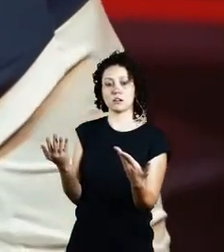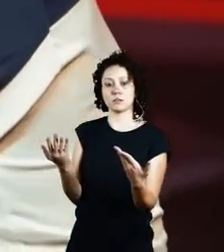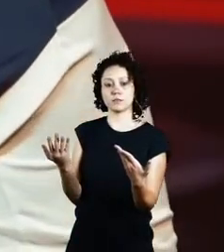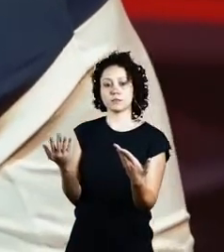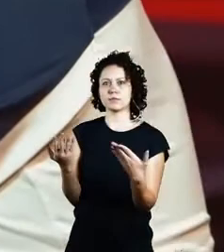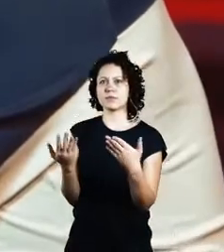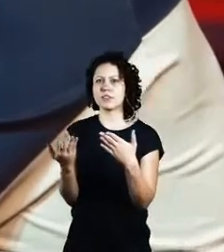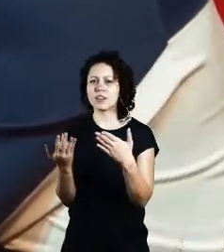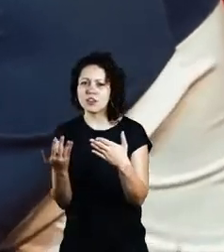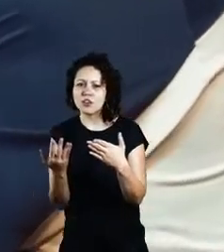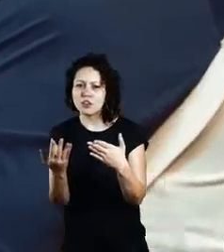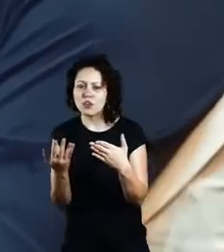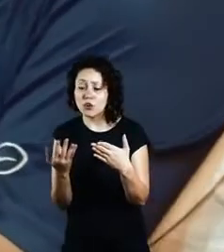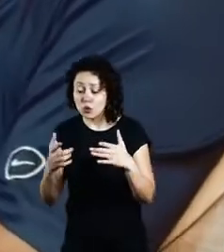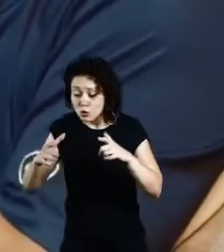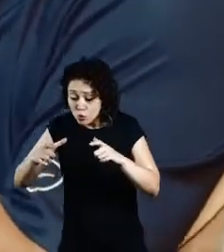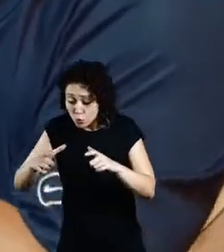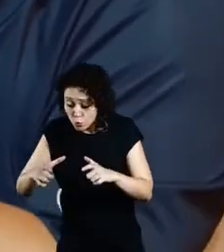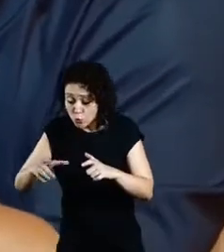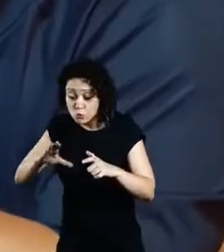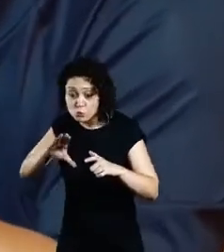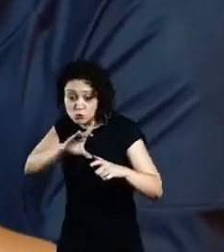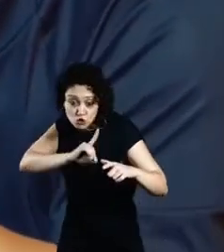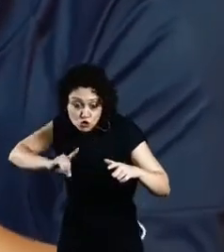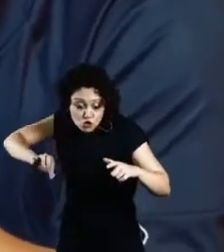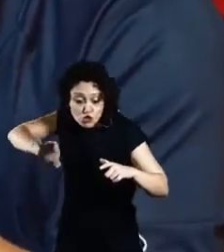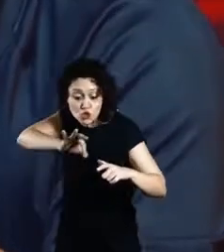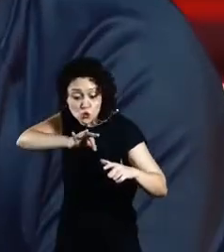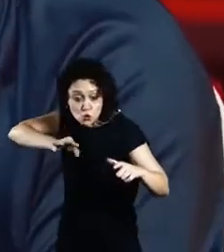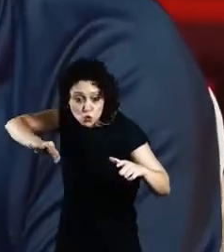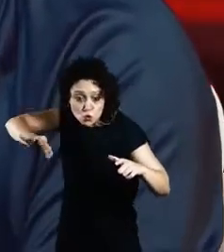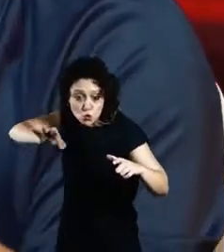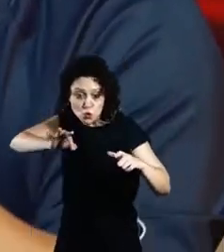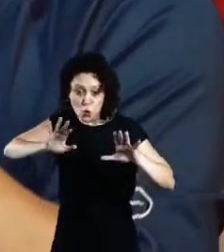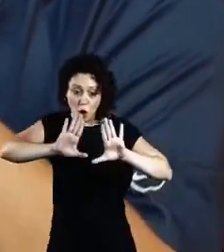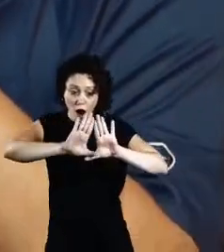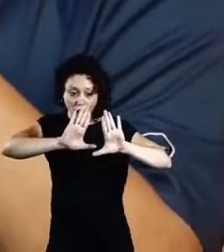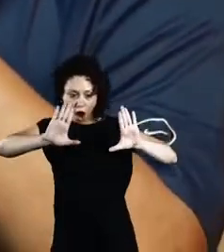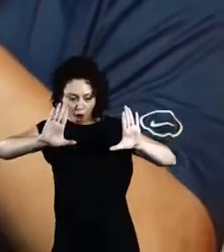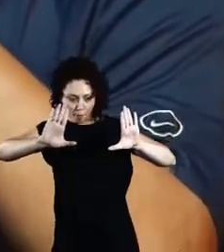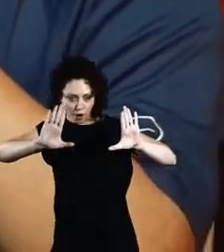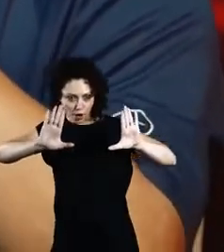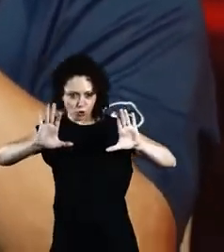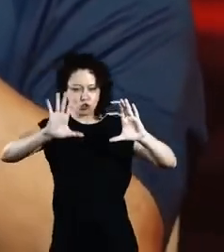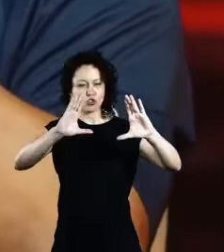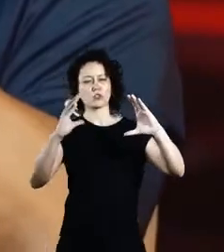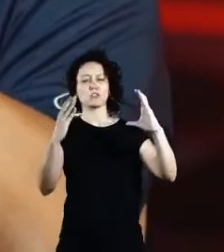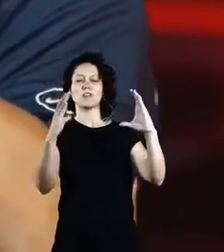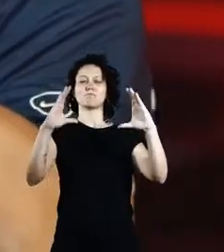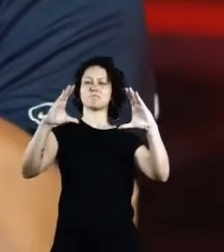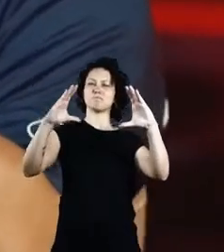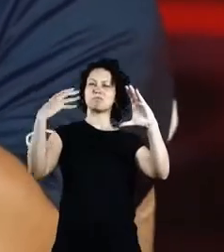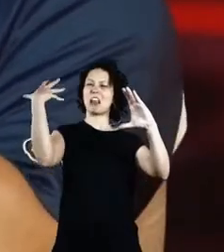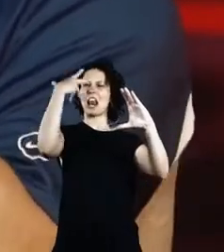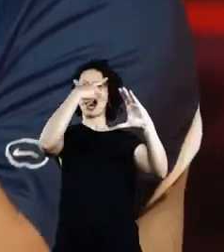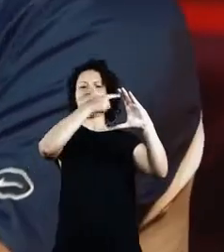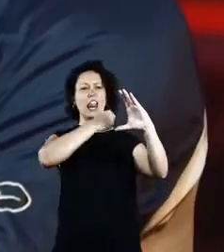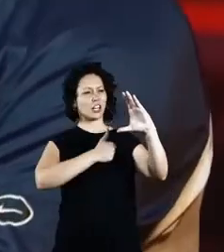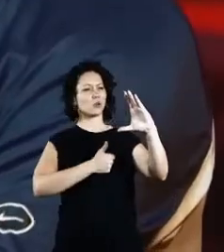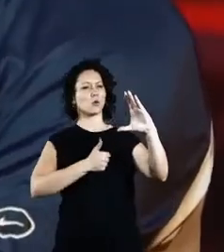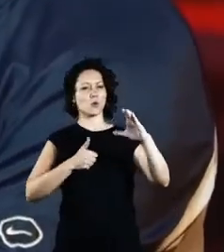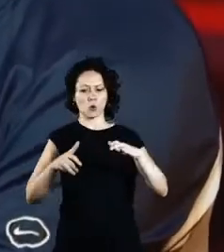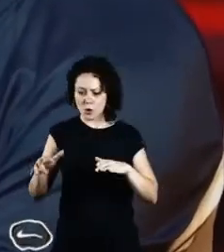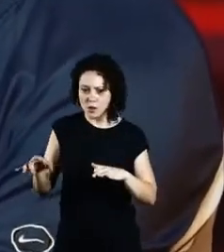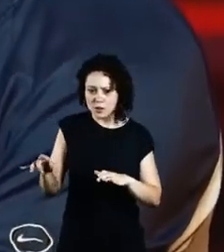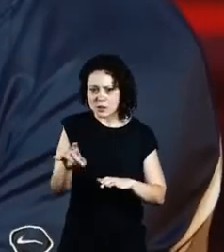a imensidão ali no disco. Porque é o disco, né? A capa, o disco, a capa. Você ficava ali admirando aquela coisa. Uma hora que o cara tocou lá.